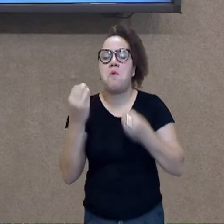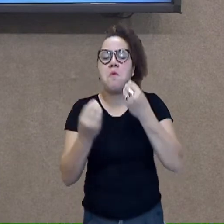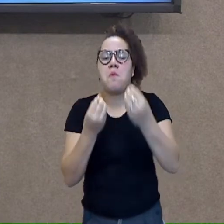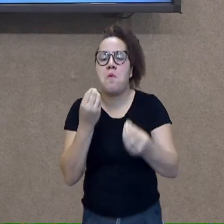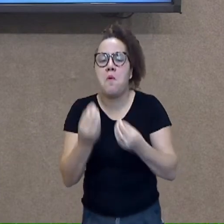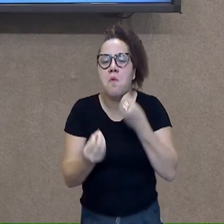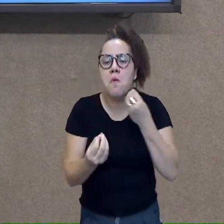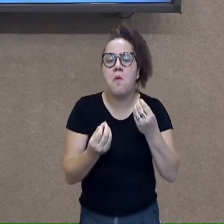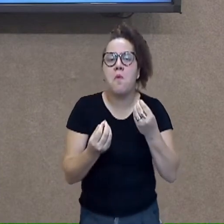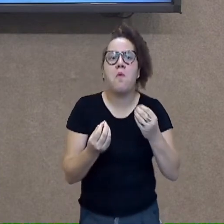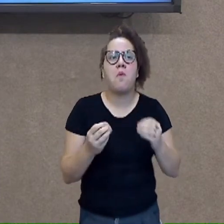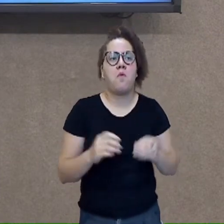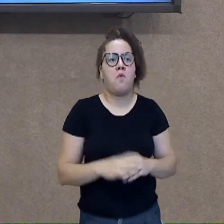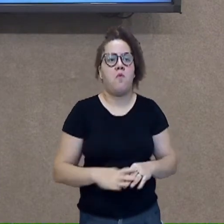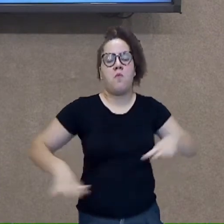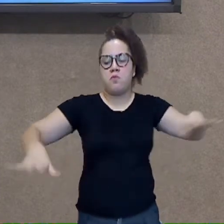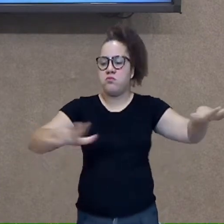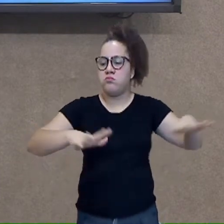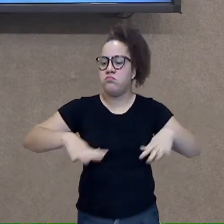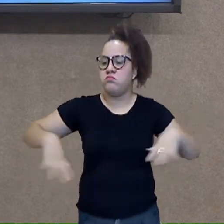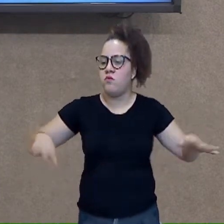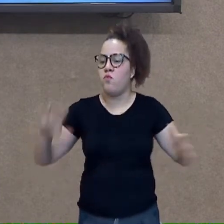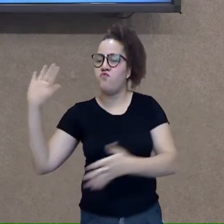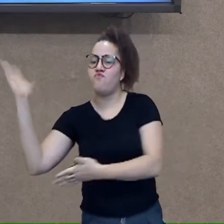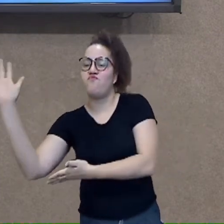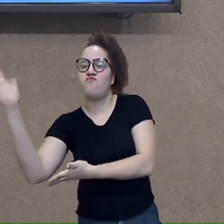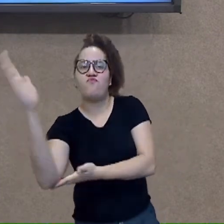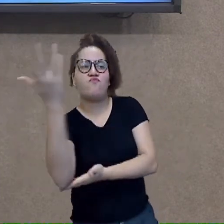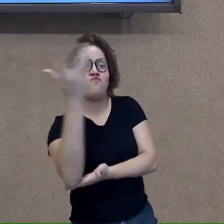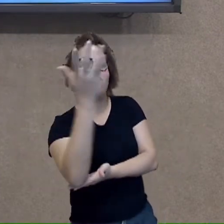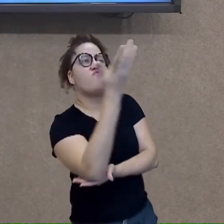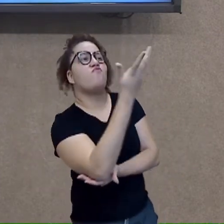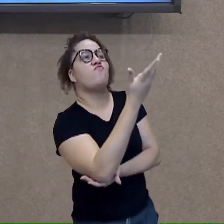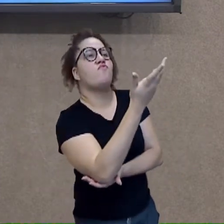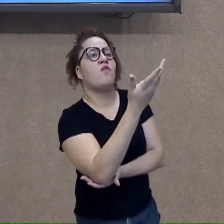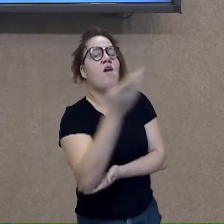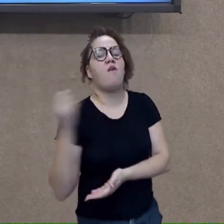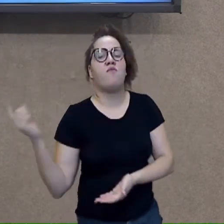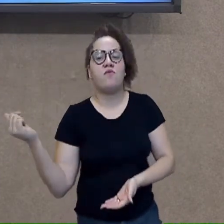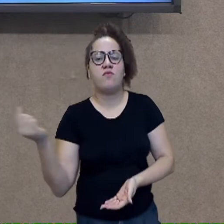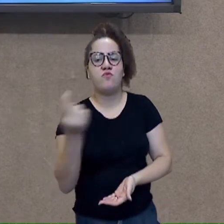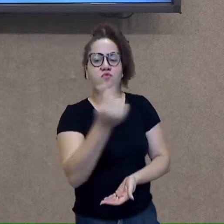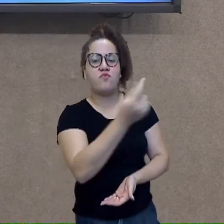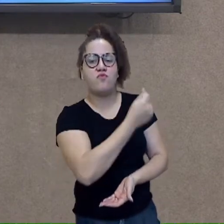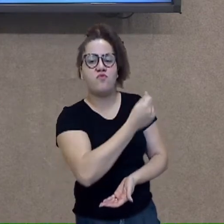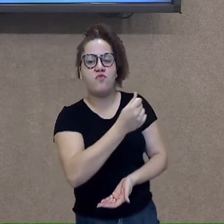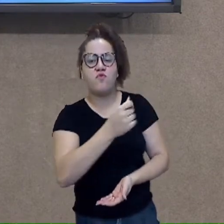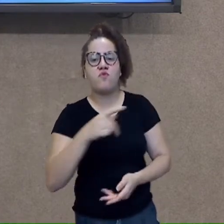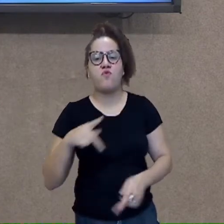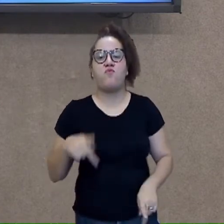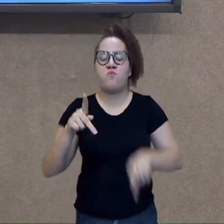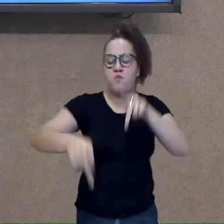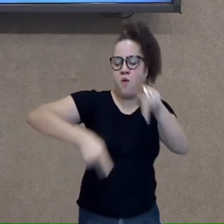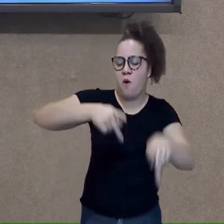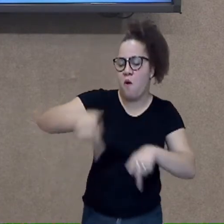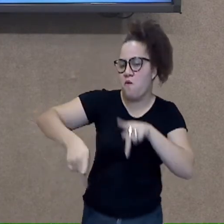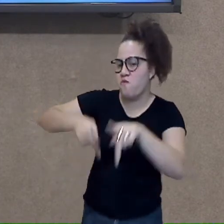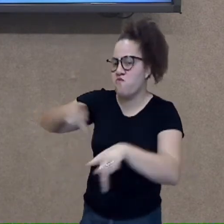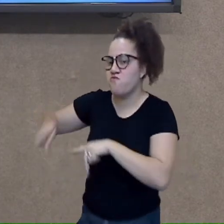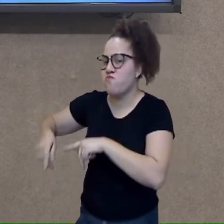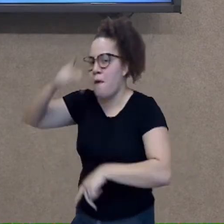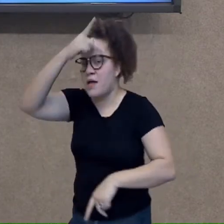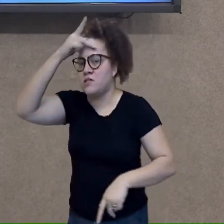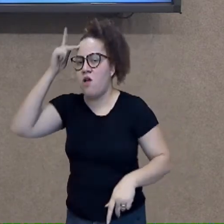terras, quais eram as matas que eles encontravam, quais as riquezas, quem eram os povos que eles chegaram aqui. Então,